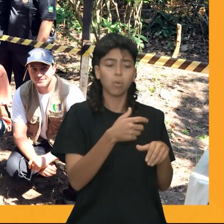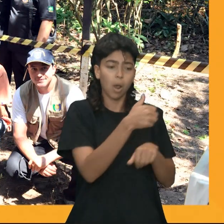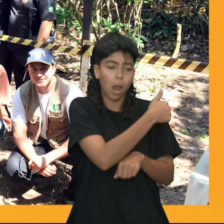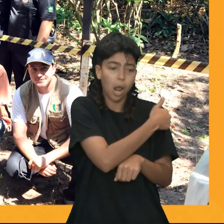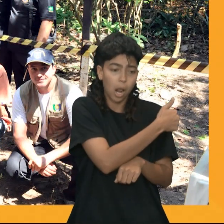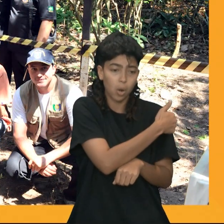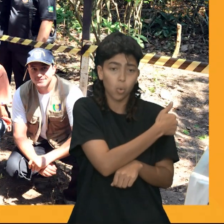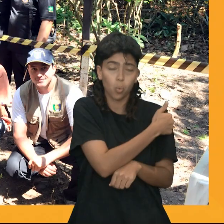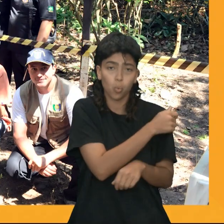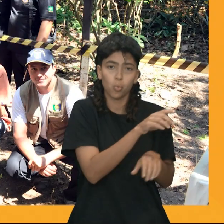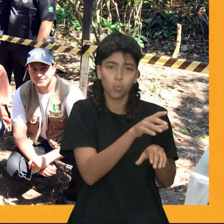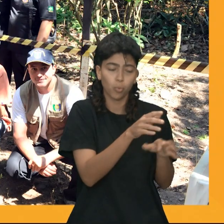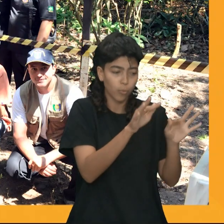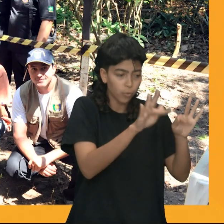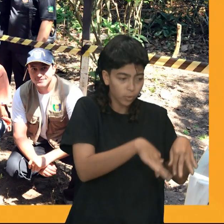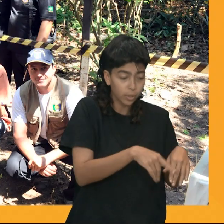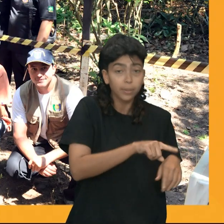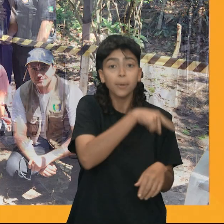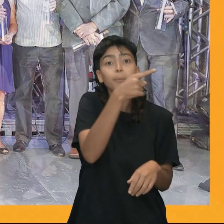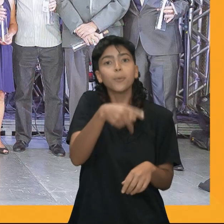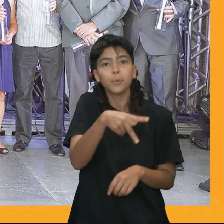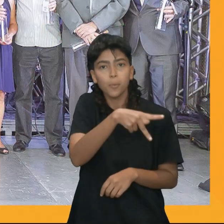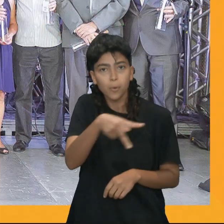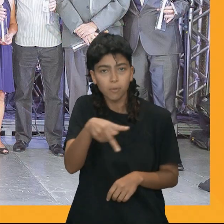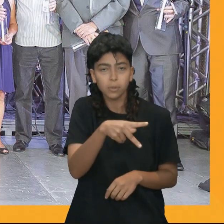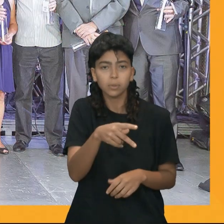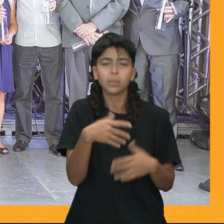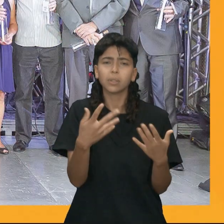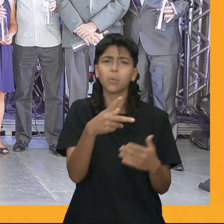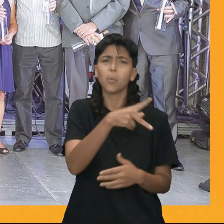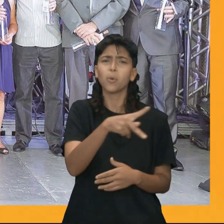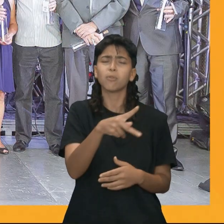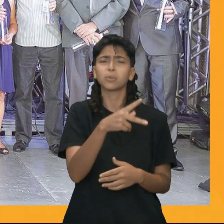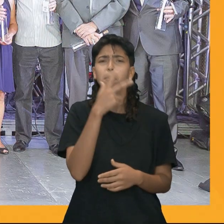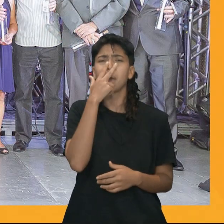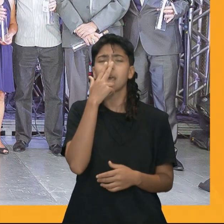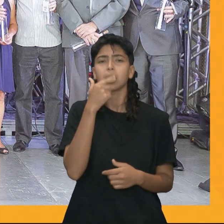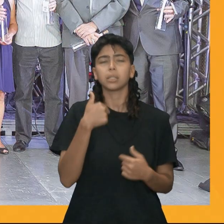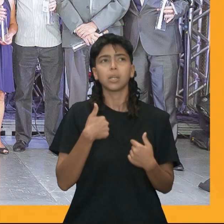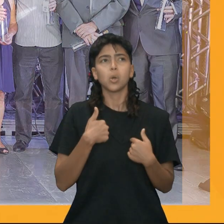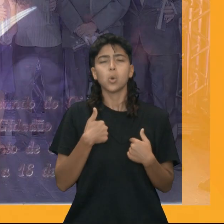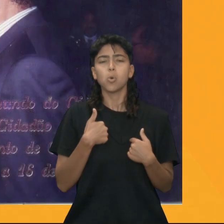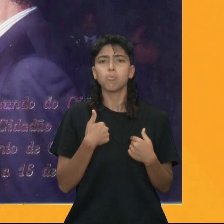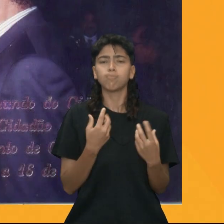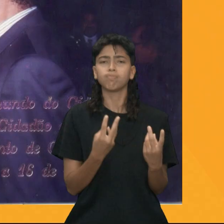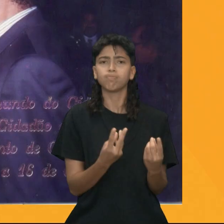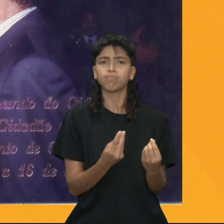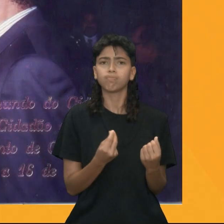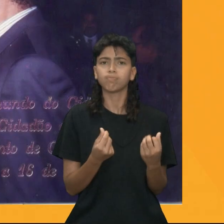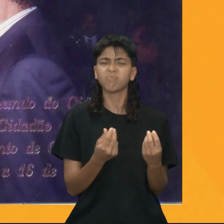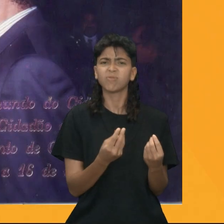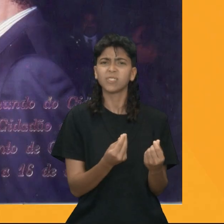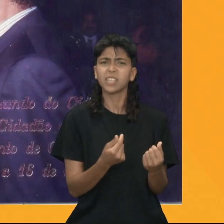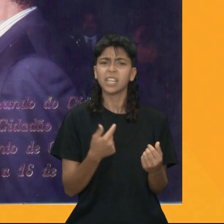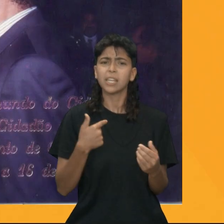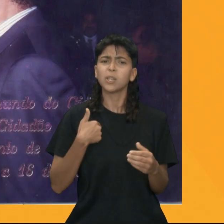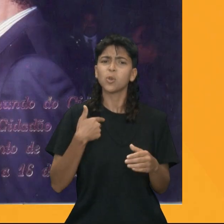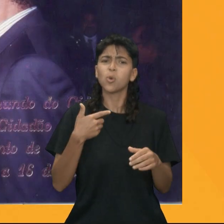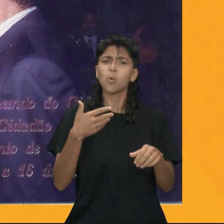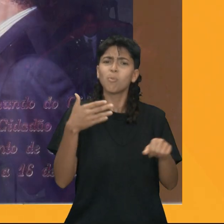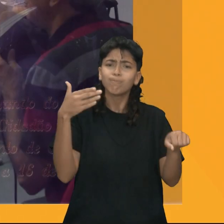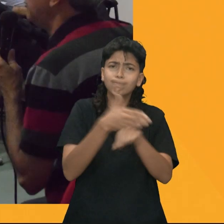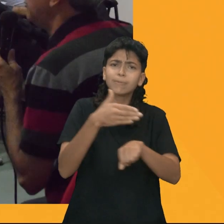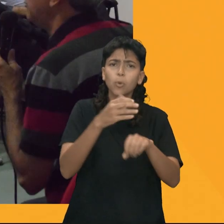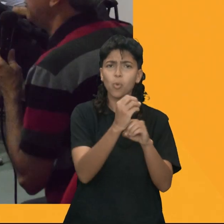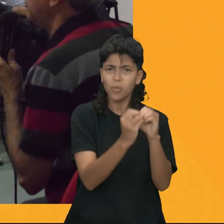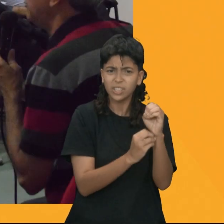como docente, claro, alimentou muito mais essa relação, né? E essa participação muito ativa minha na